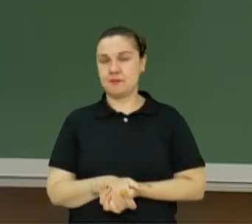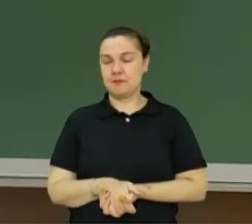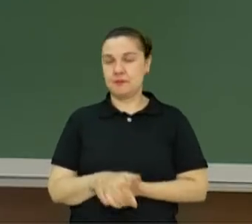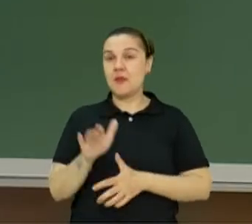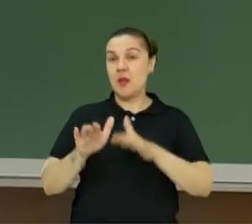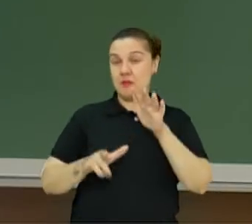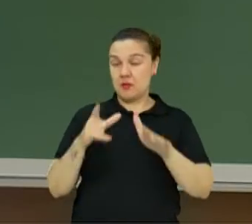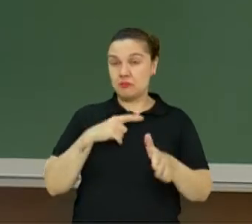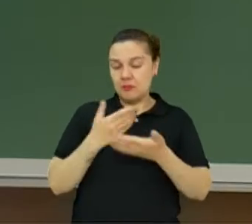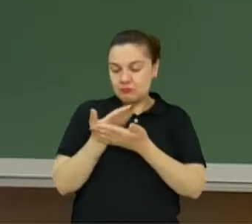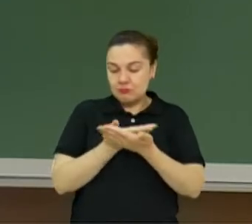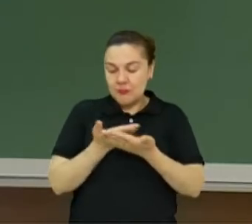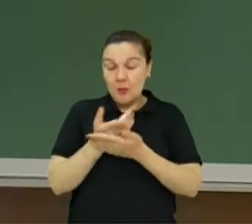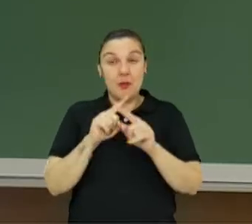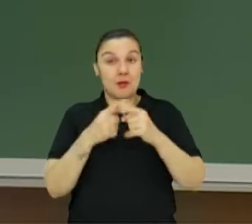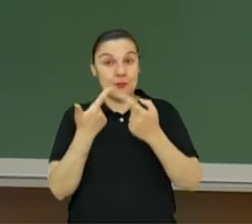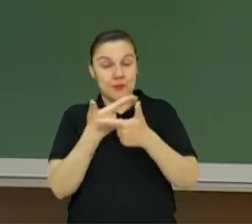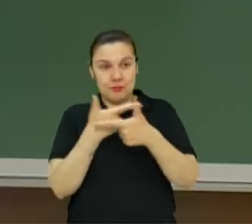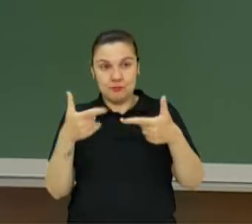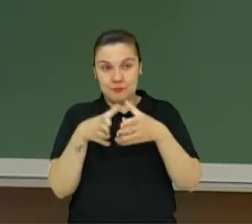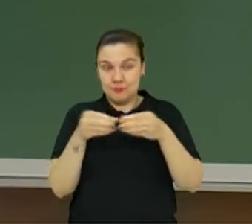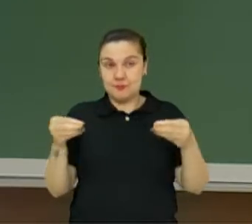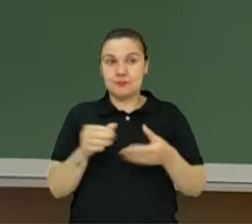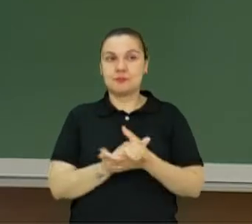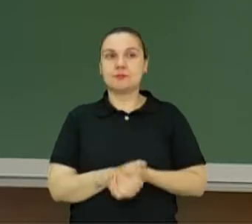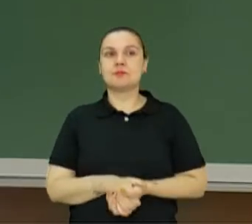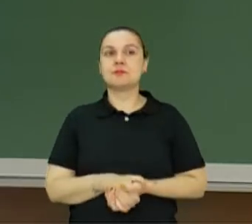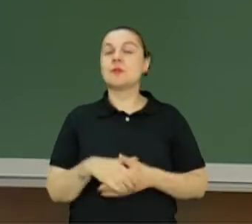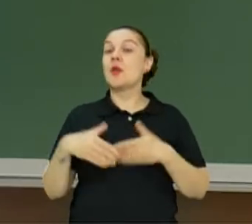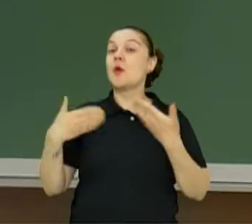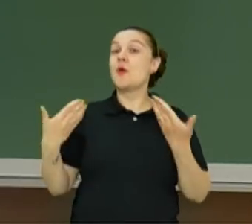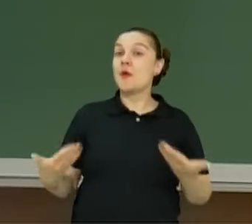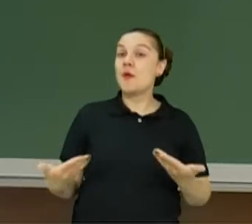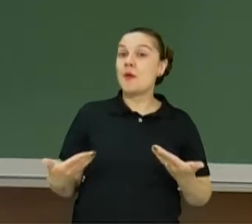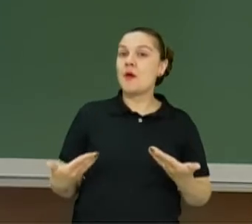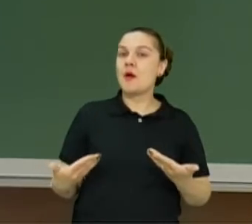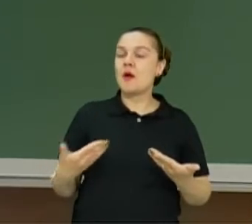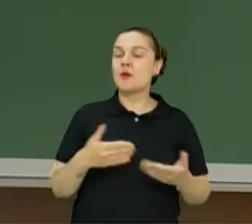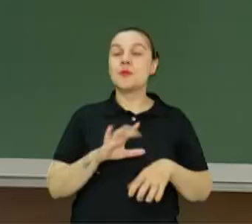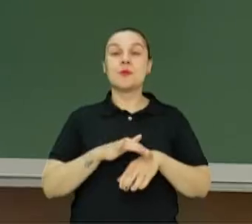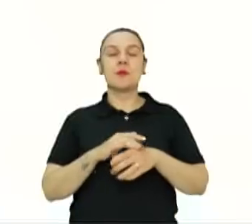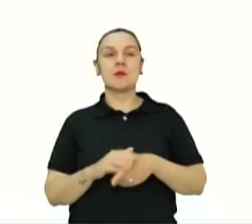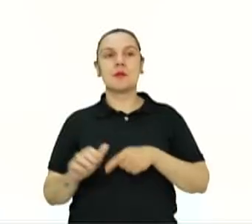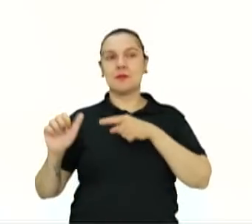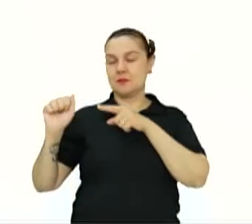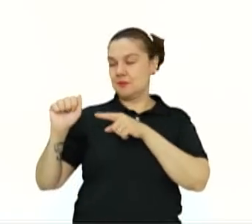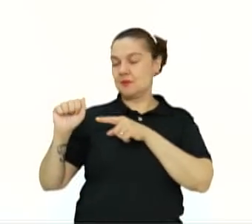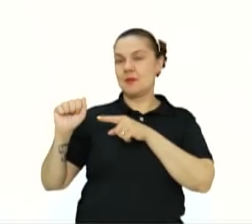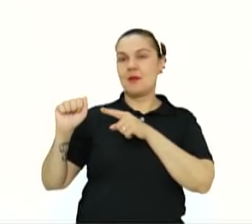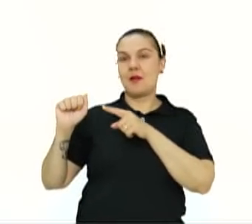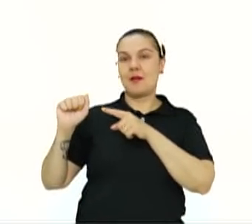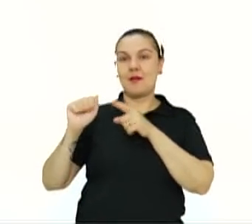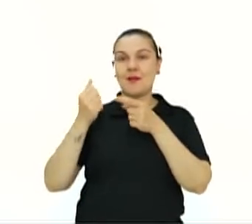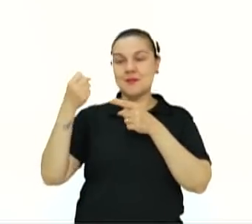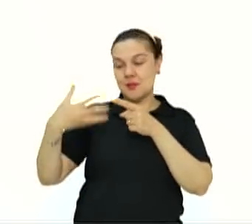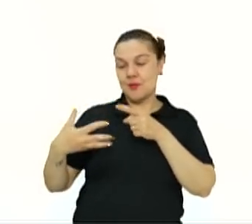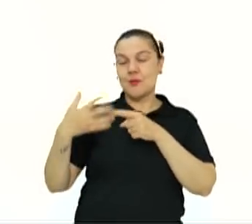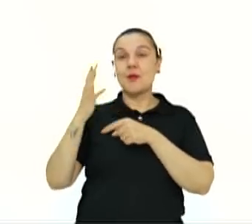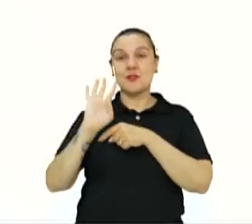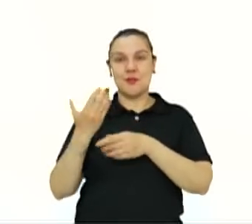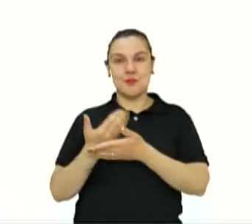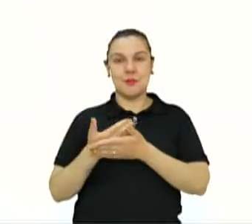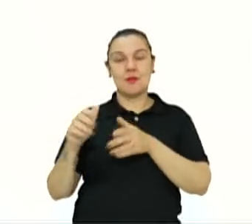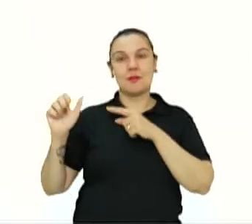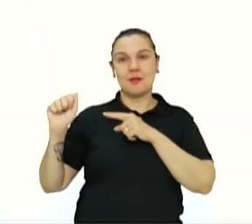de ter tratamento, não tem cura essa doença. Essa descrição corresponde a qual delas? Dessas aqui que a gente já